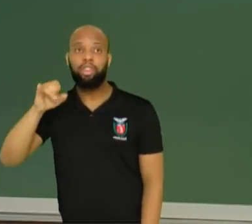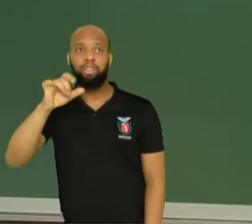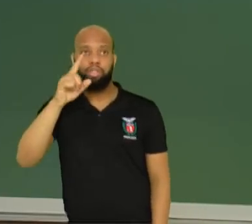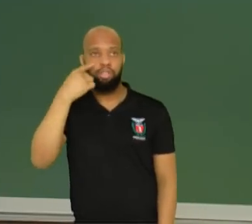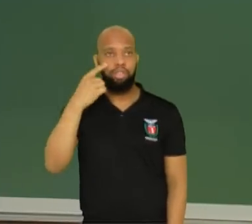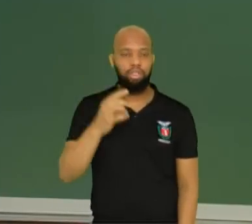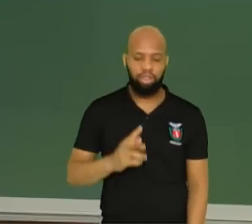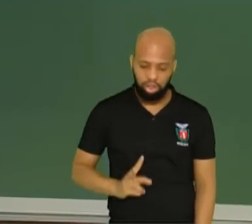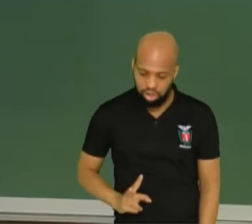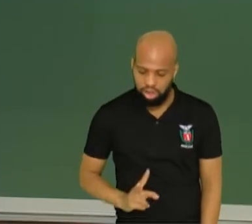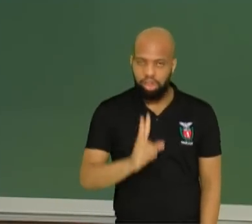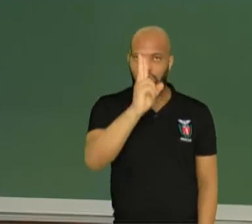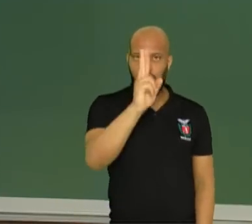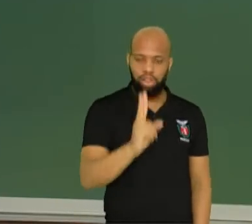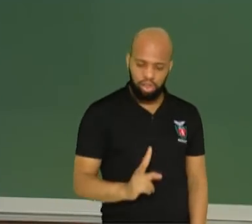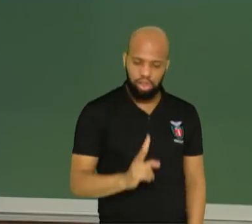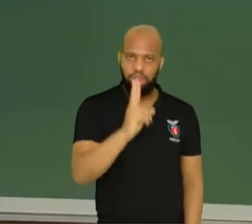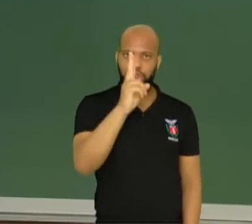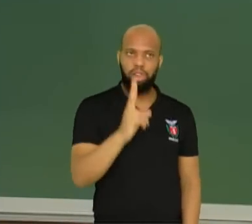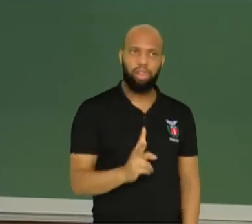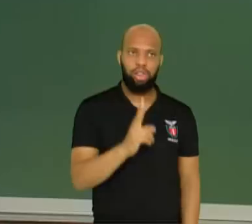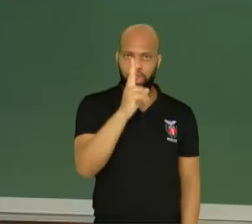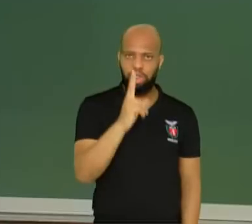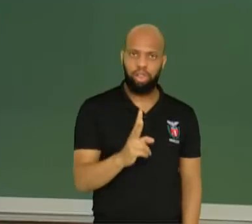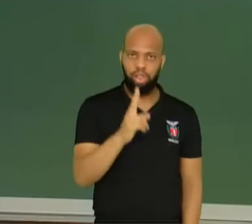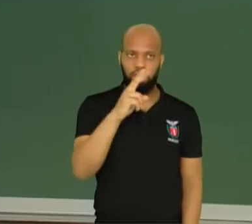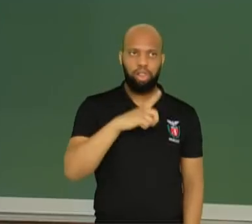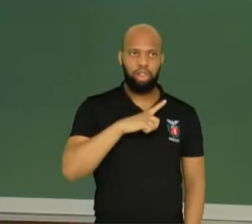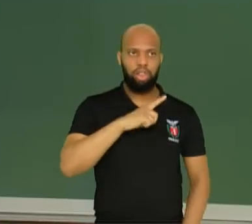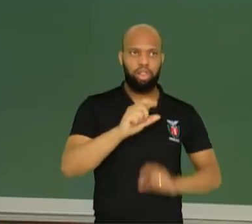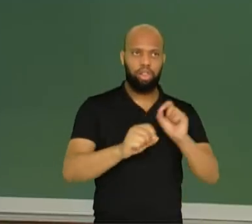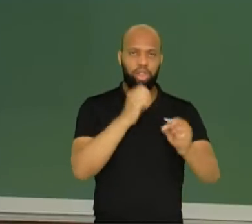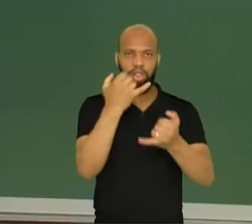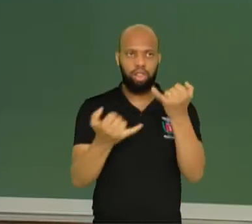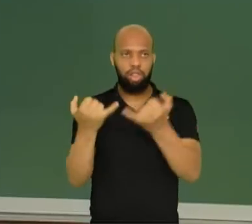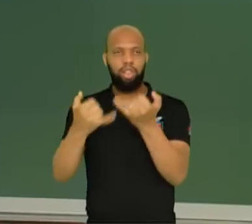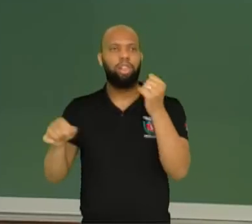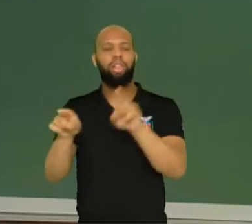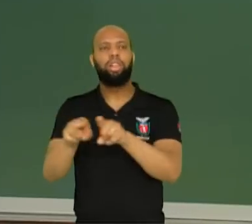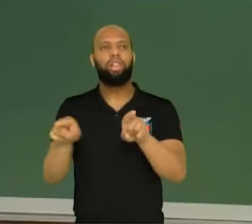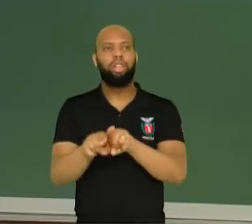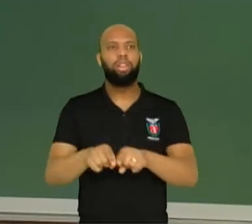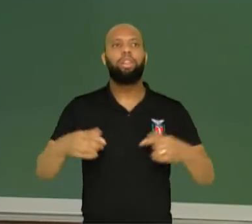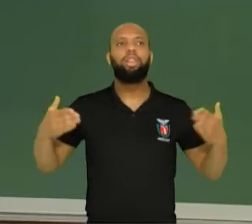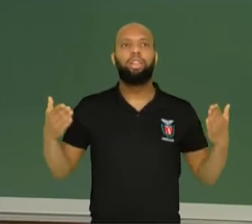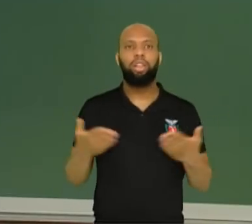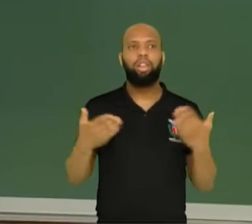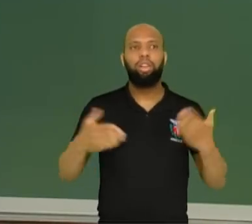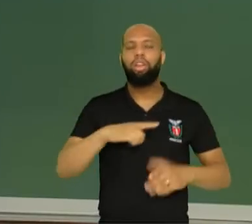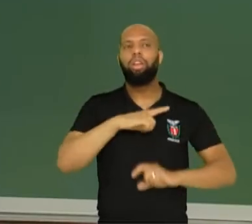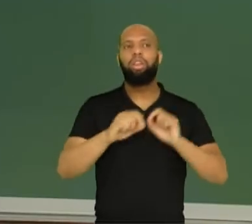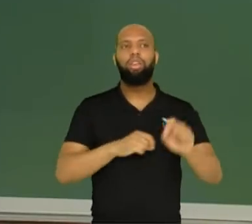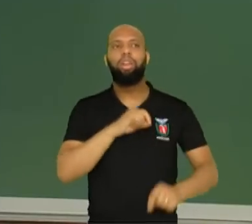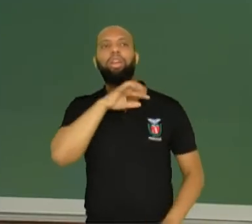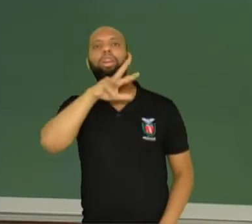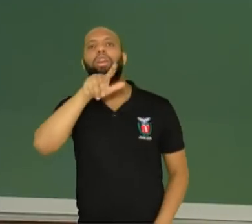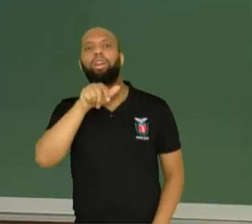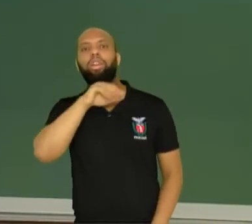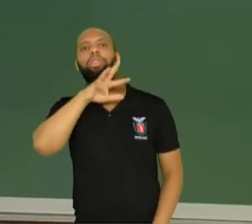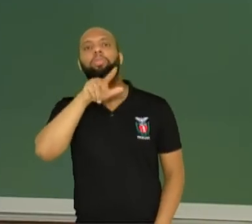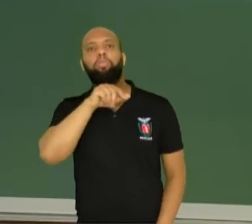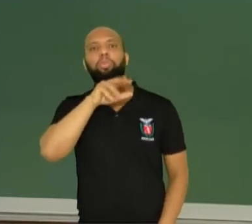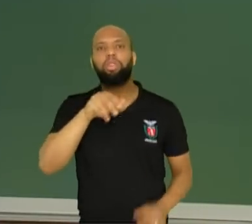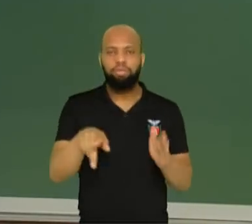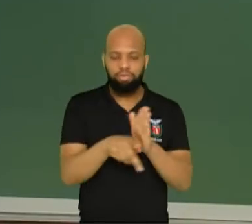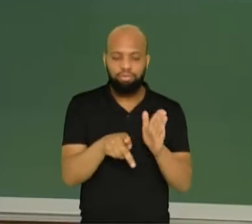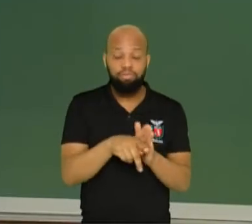em vários sentidos, você consegue ter essa simetria. Esses animais, eles são aquáticos.